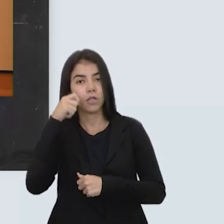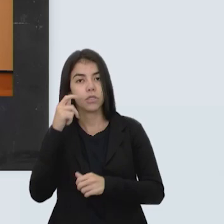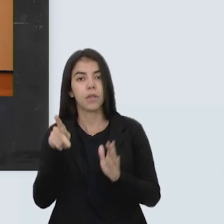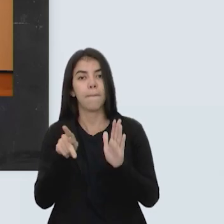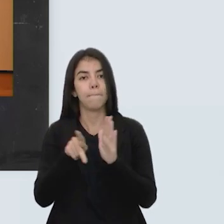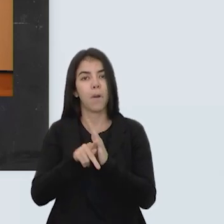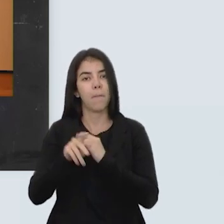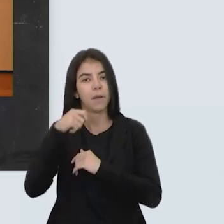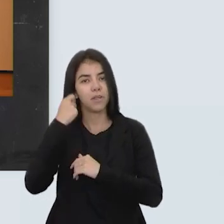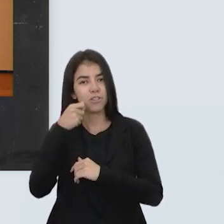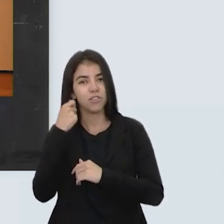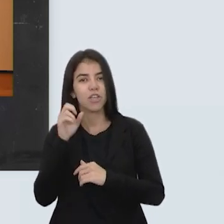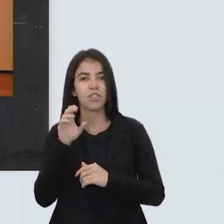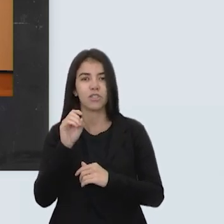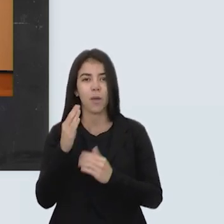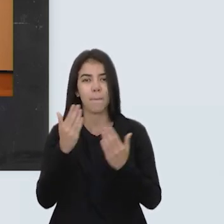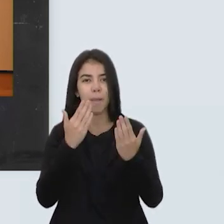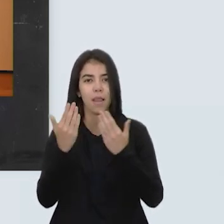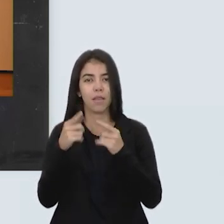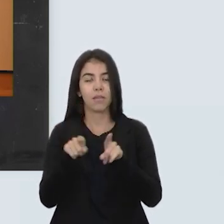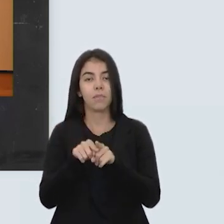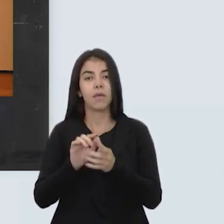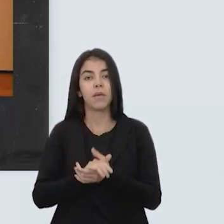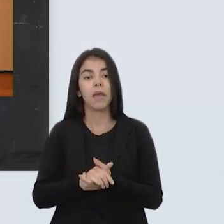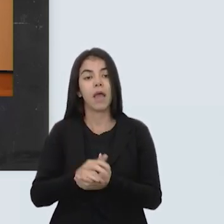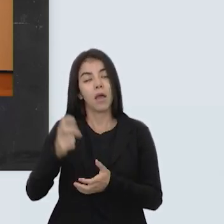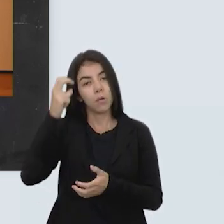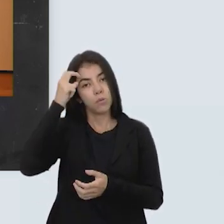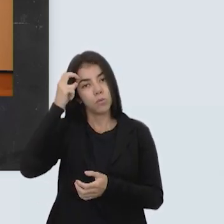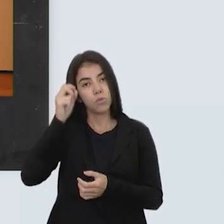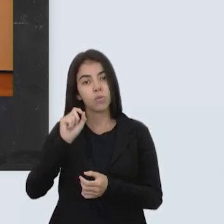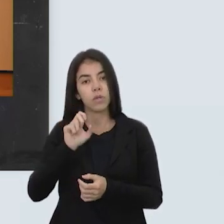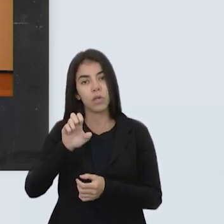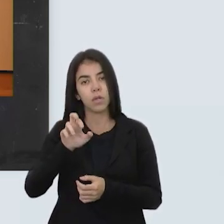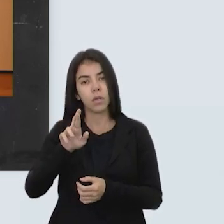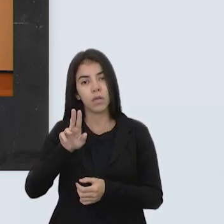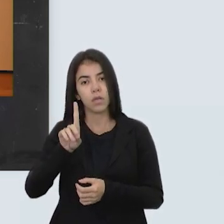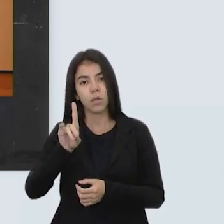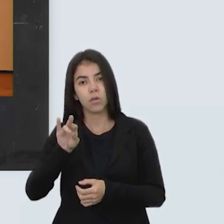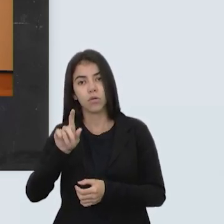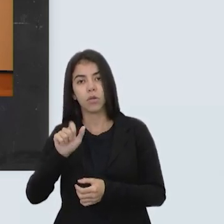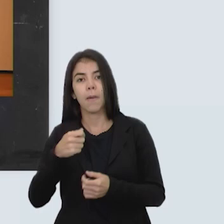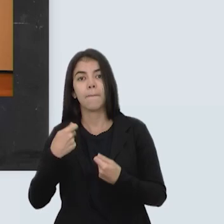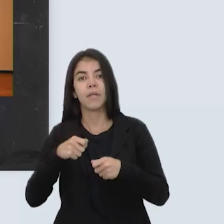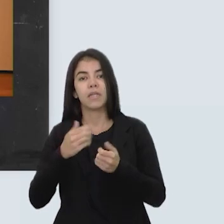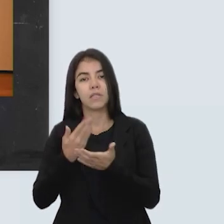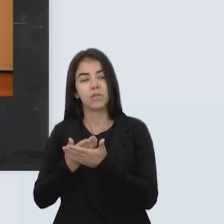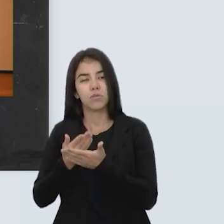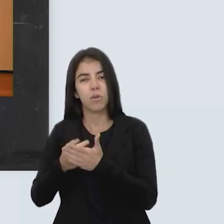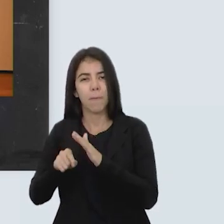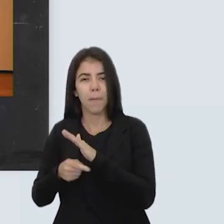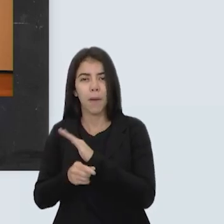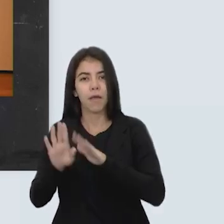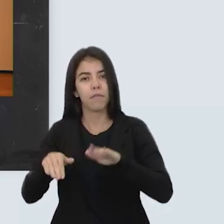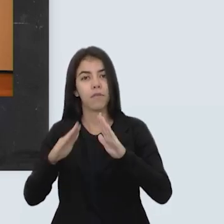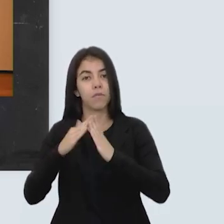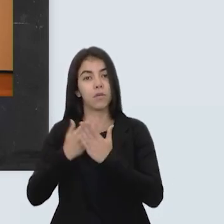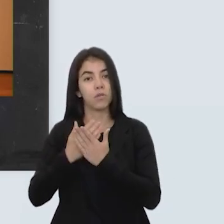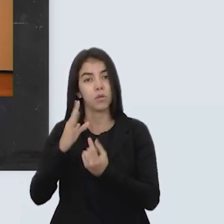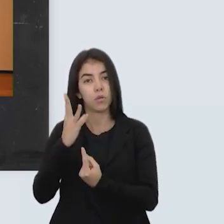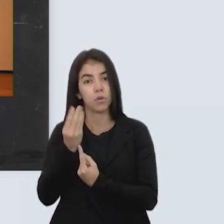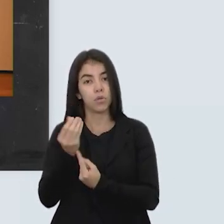Então, para entender a cultura erudita, muitas vezes você precisa de uma escola de arte, de um estudo cultural, ou de